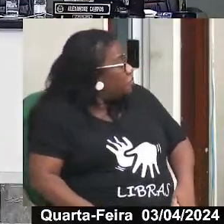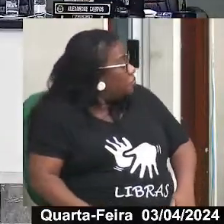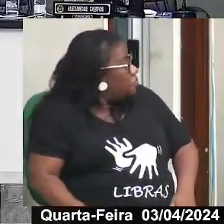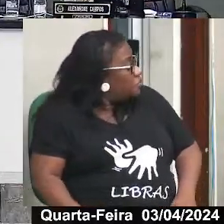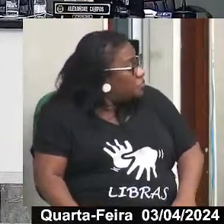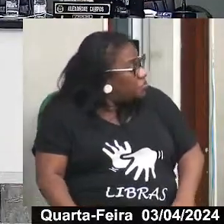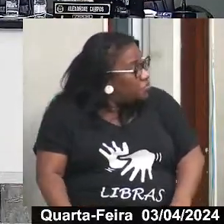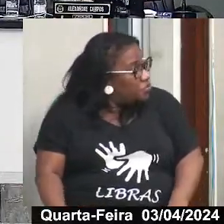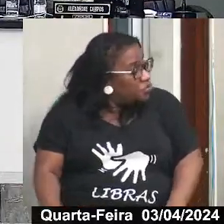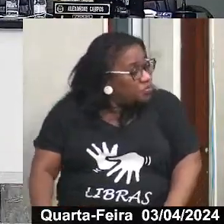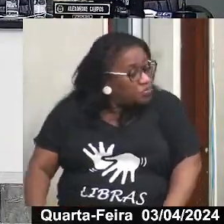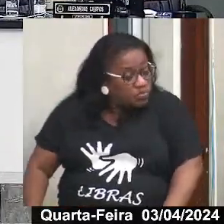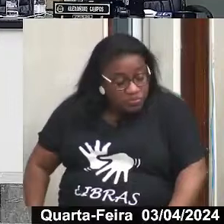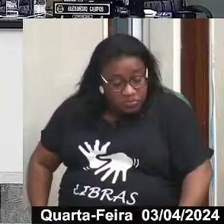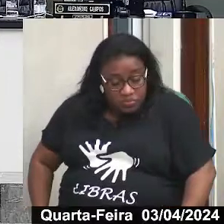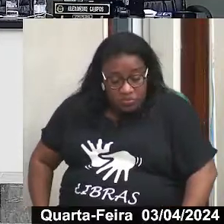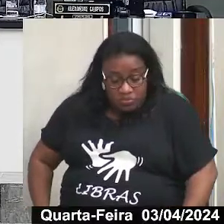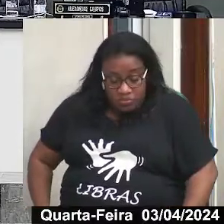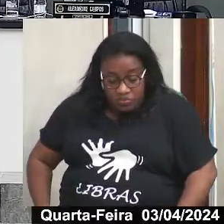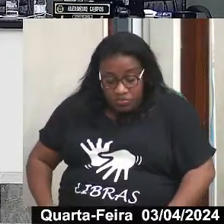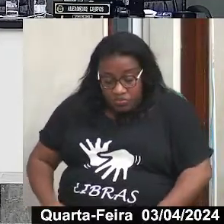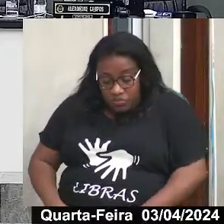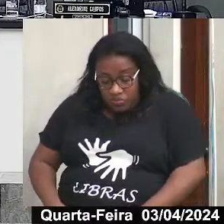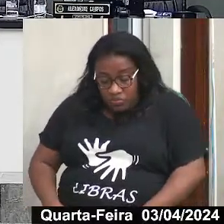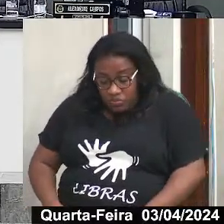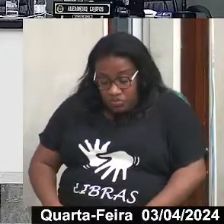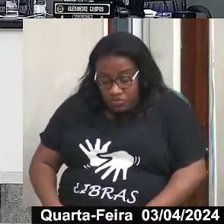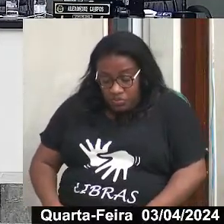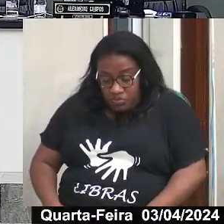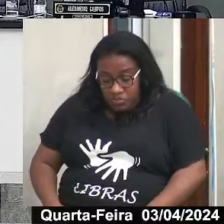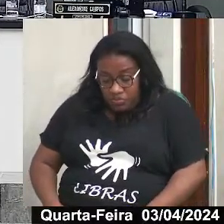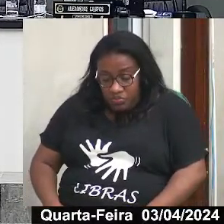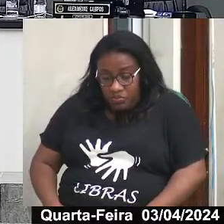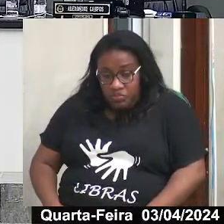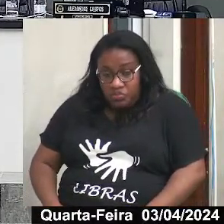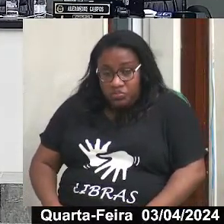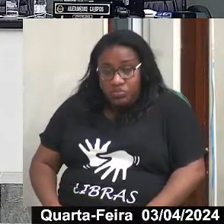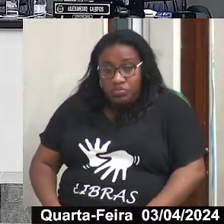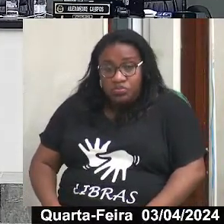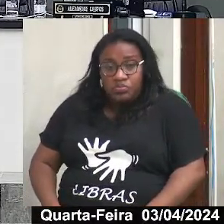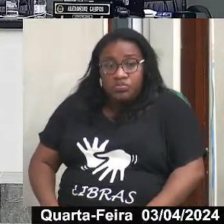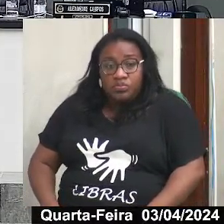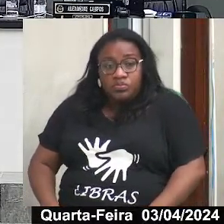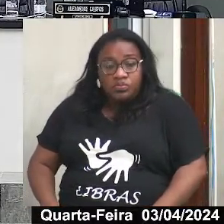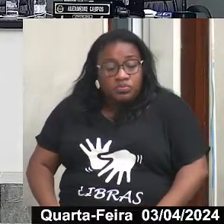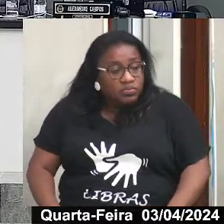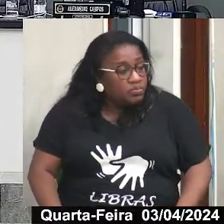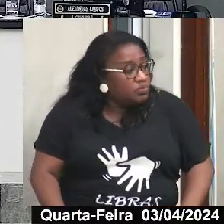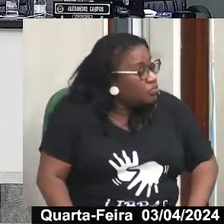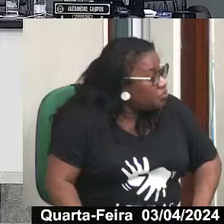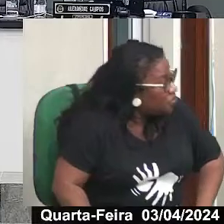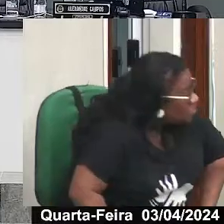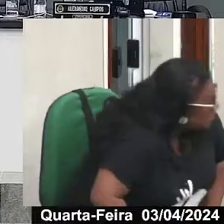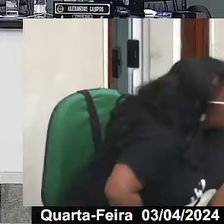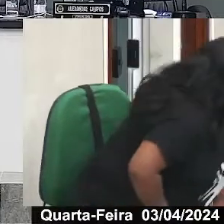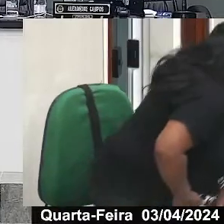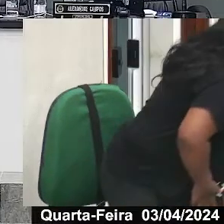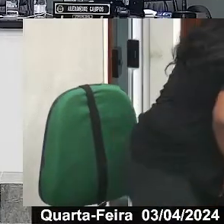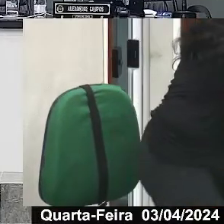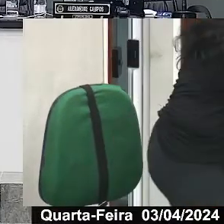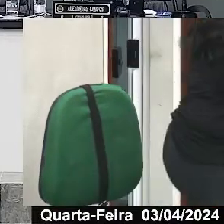dia, nobres vereadores. Mais uma vez, gostaria aqui de hoje eu pedir um